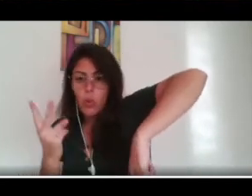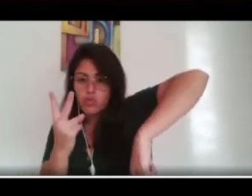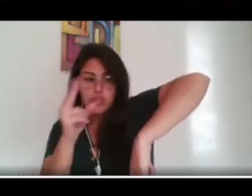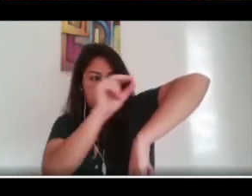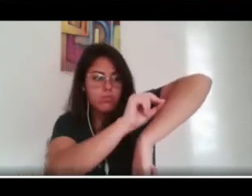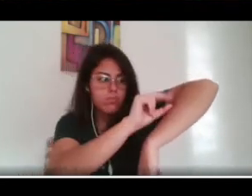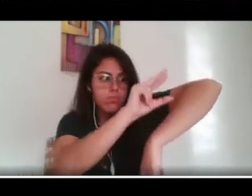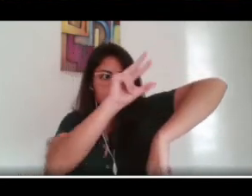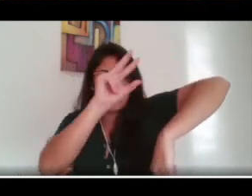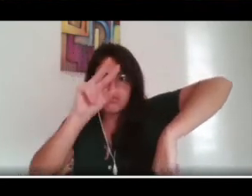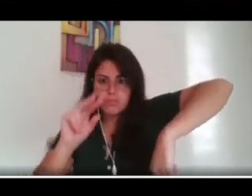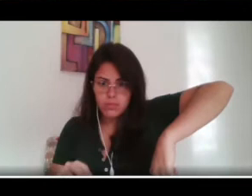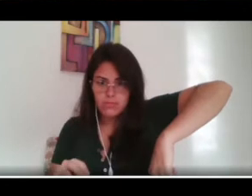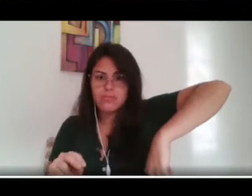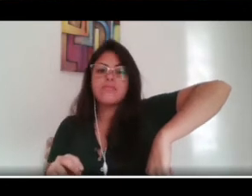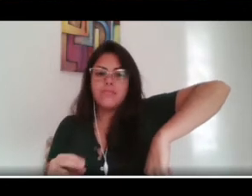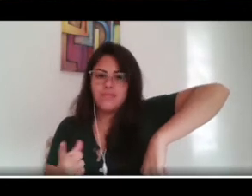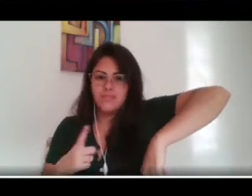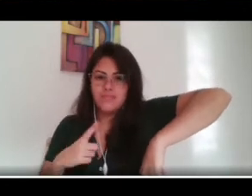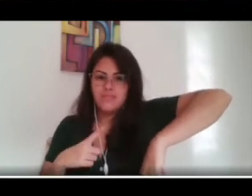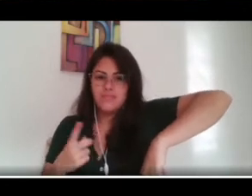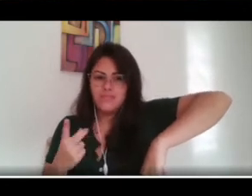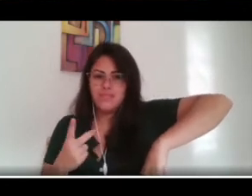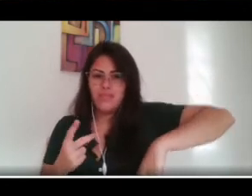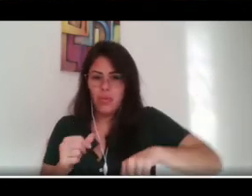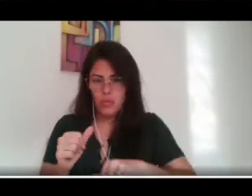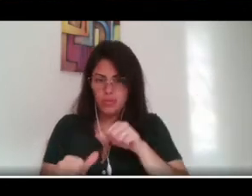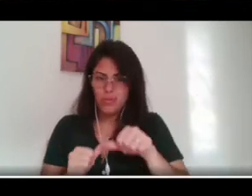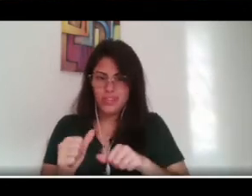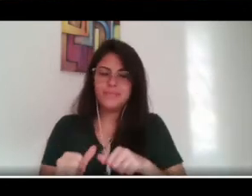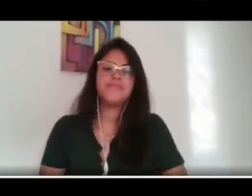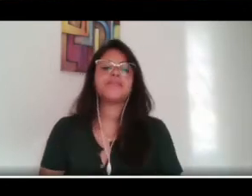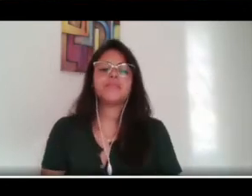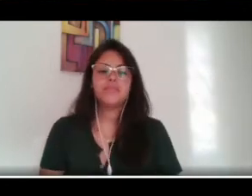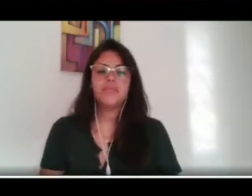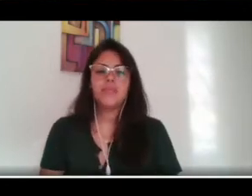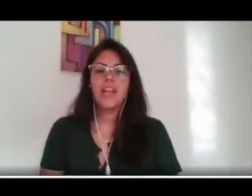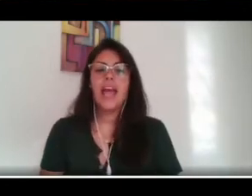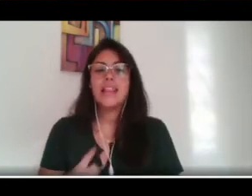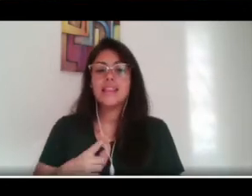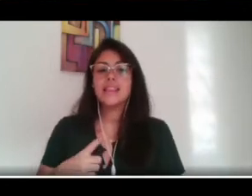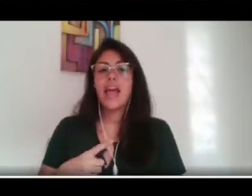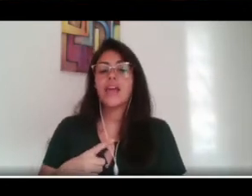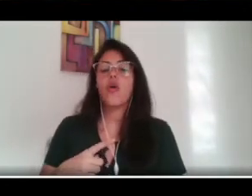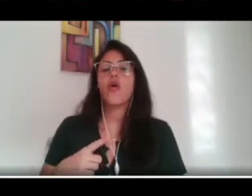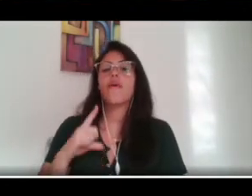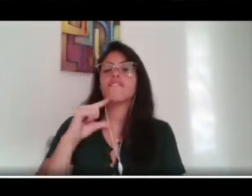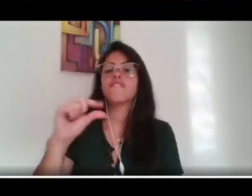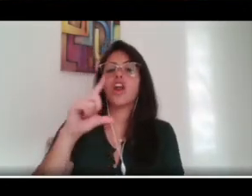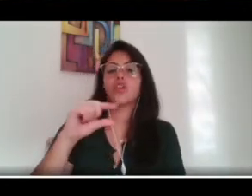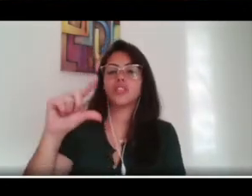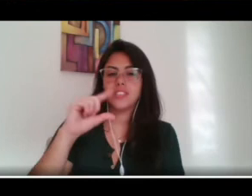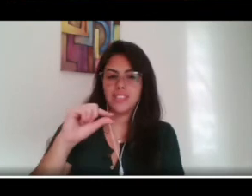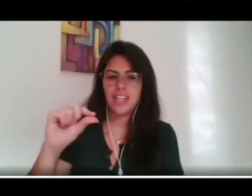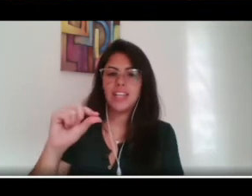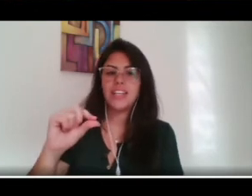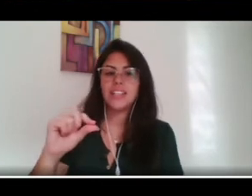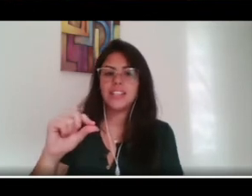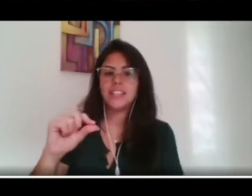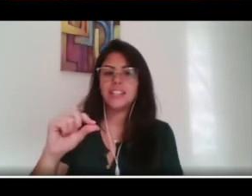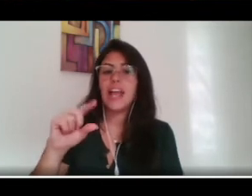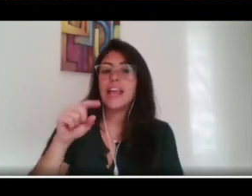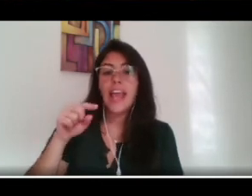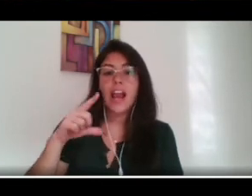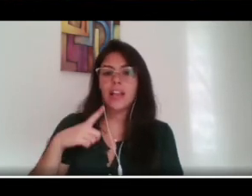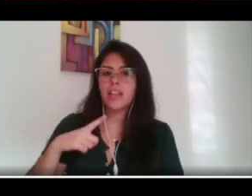ele salta com uma velocidade V0 que está toda em X. Entendeu? Se ele